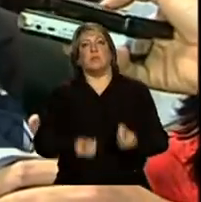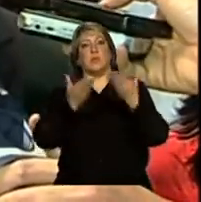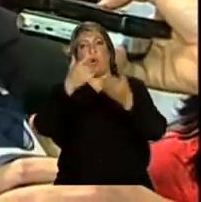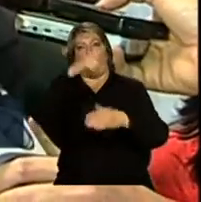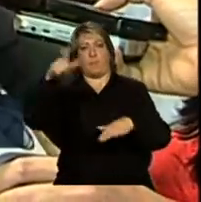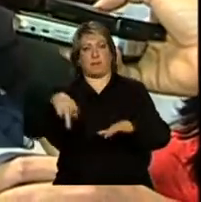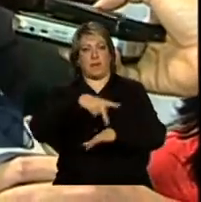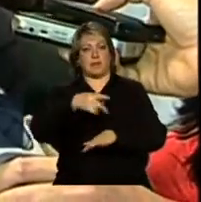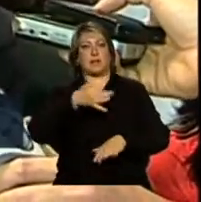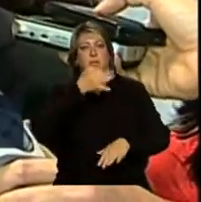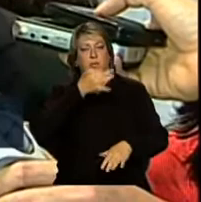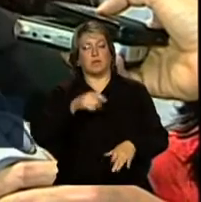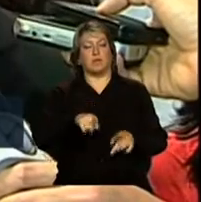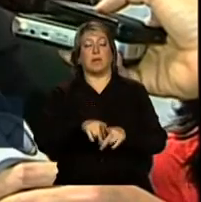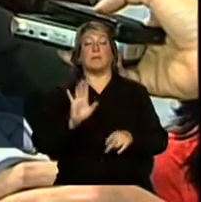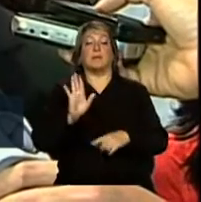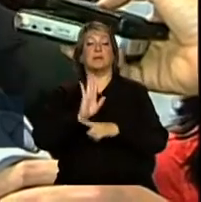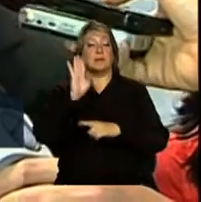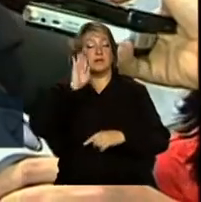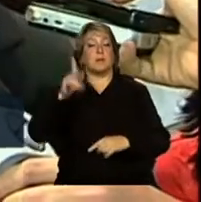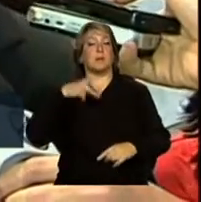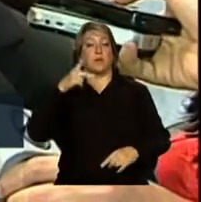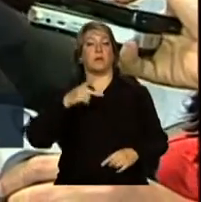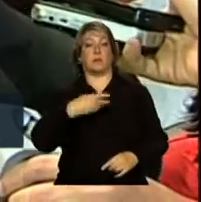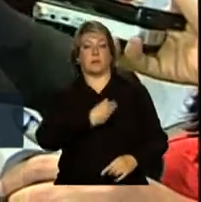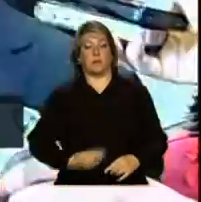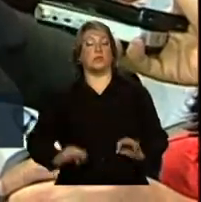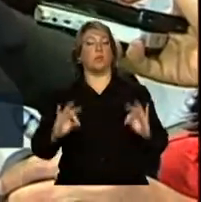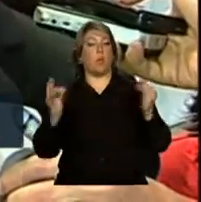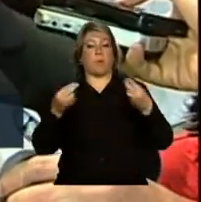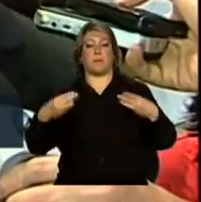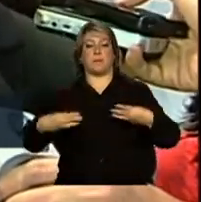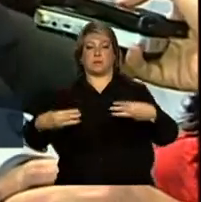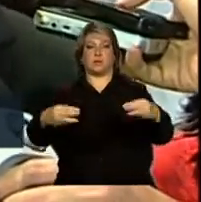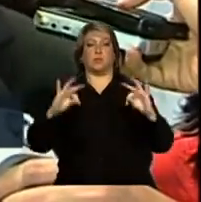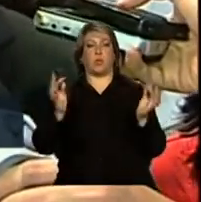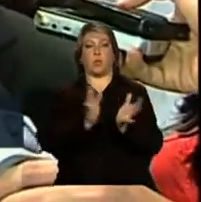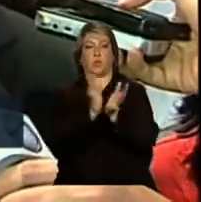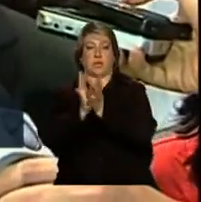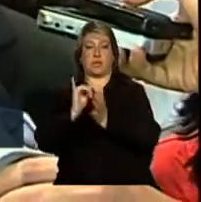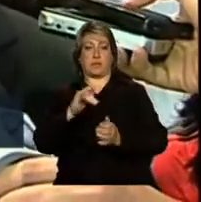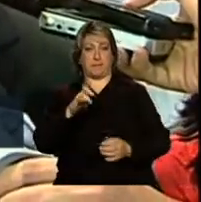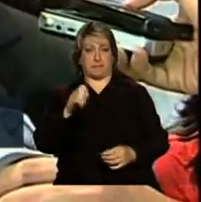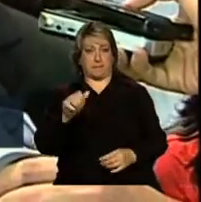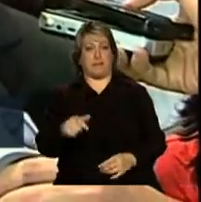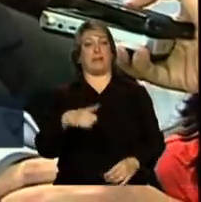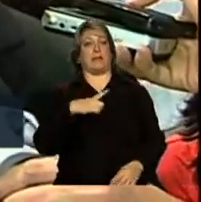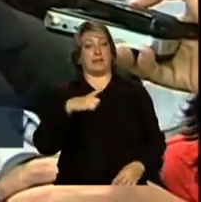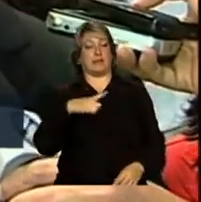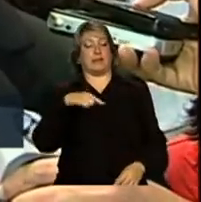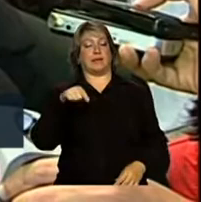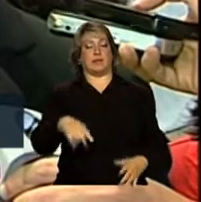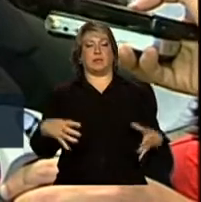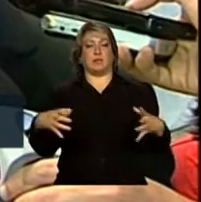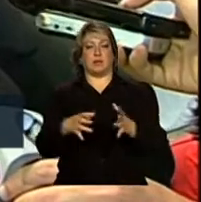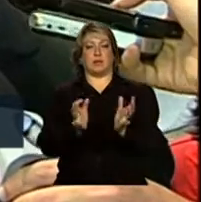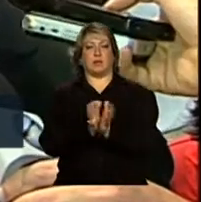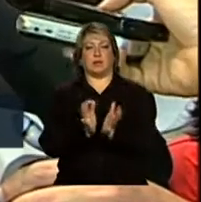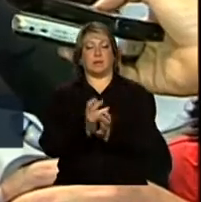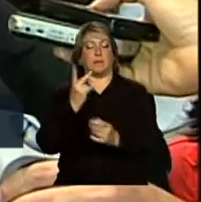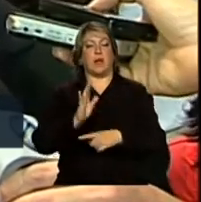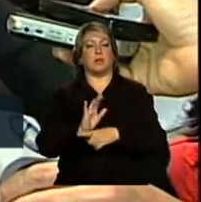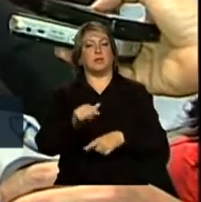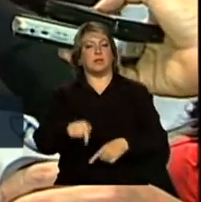é contribuir com as políticas públicas de todos os ministérios, todos os órgãos. O IPEA ele tem massa crítica para atender